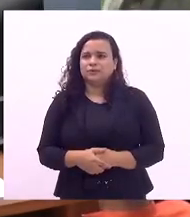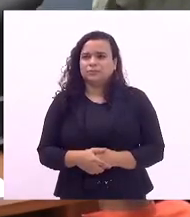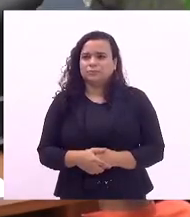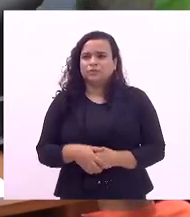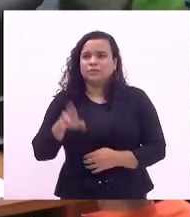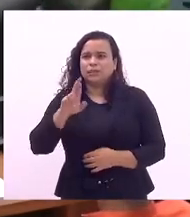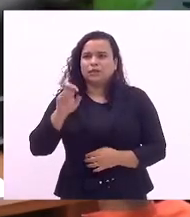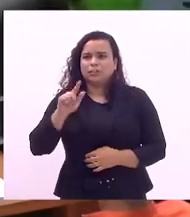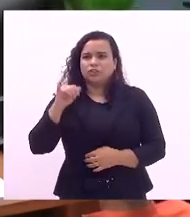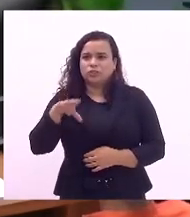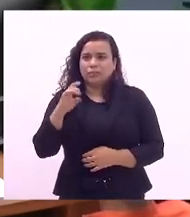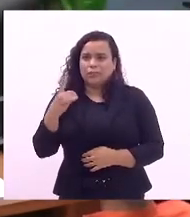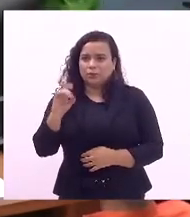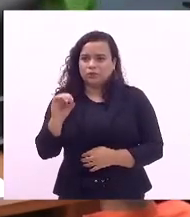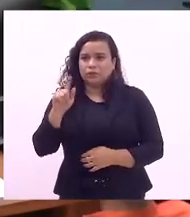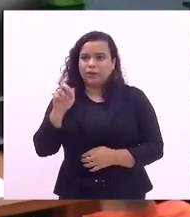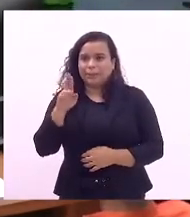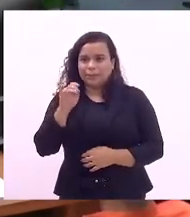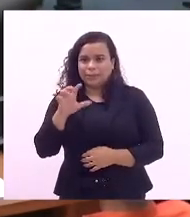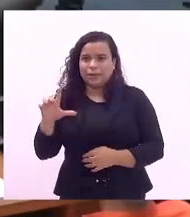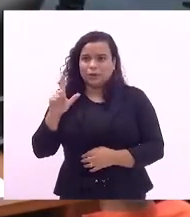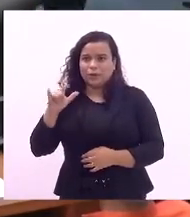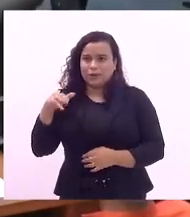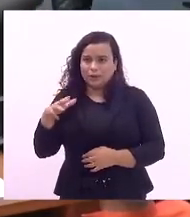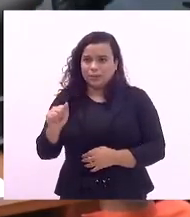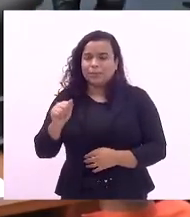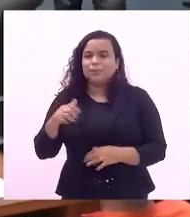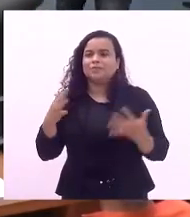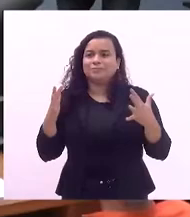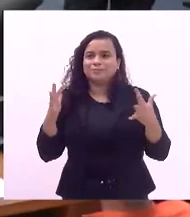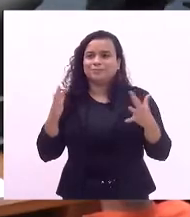o Reginaldo Gabriel de Lima